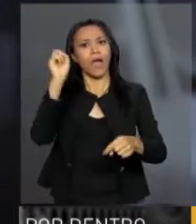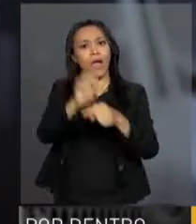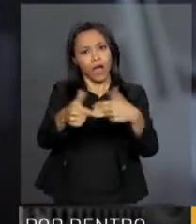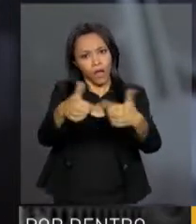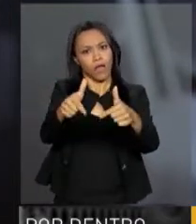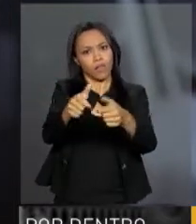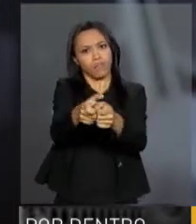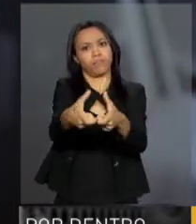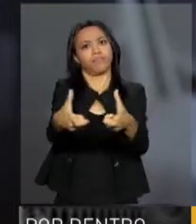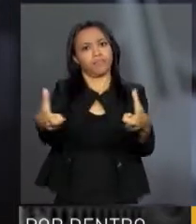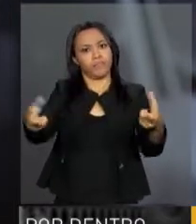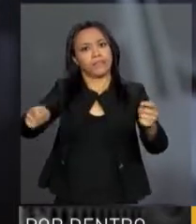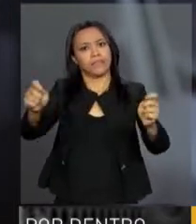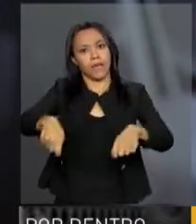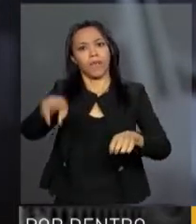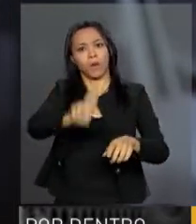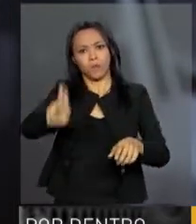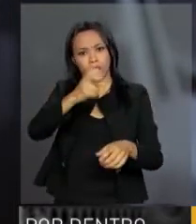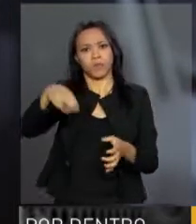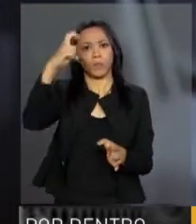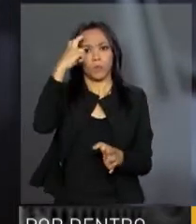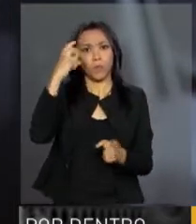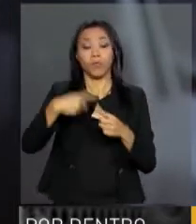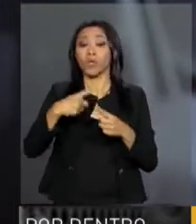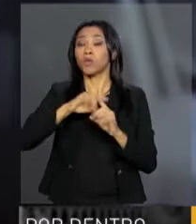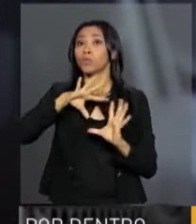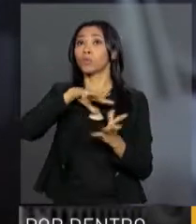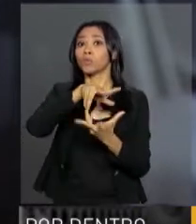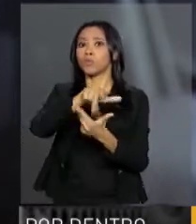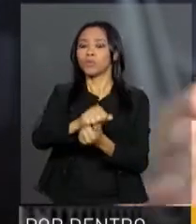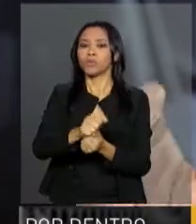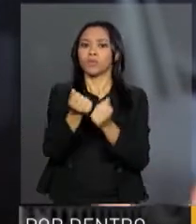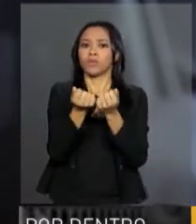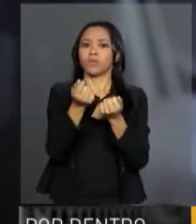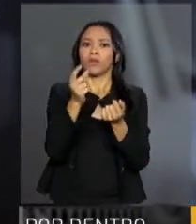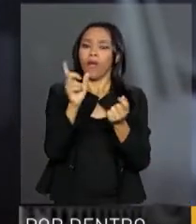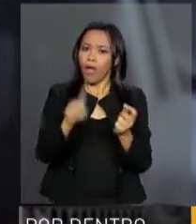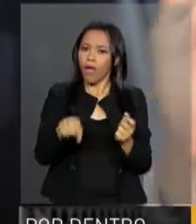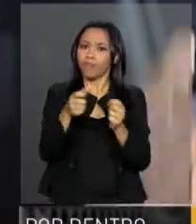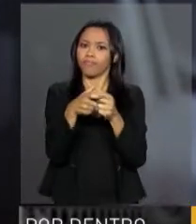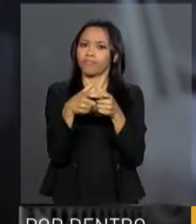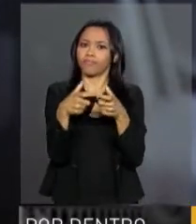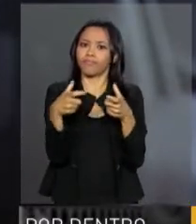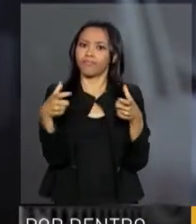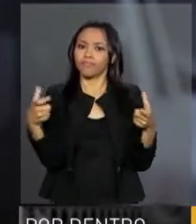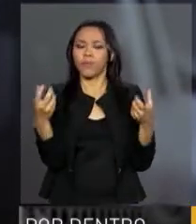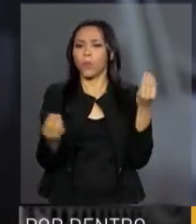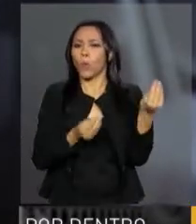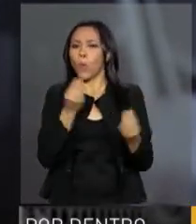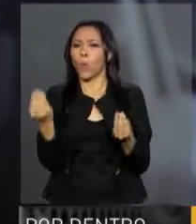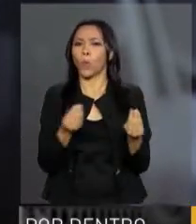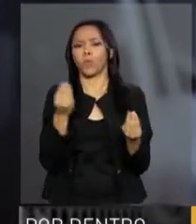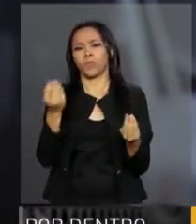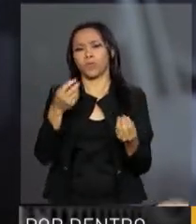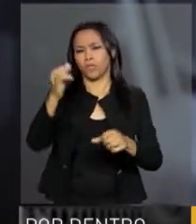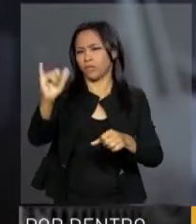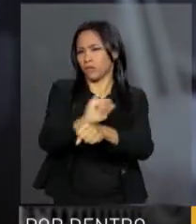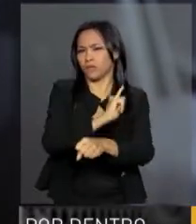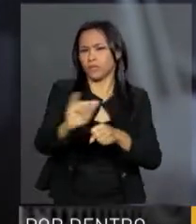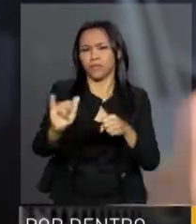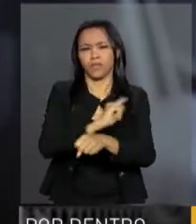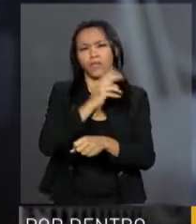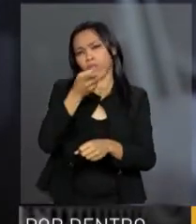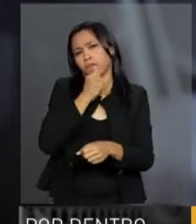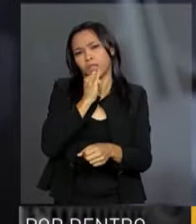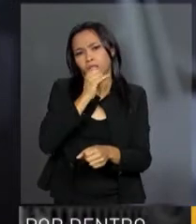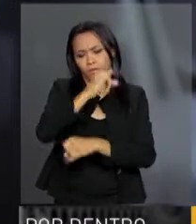pujante, porque cresce em todo o mundo, através das novas ferramentas da internet,